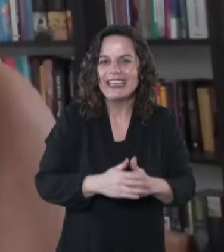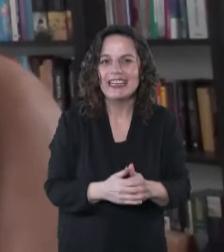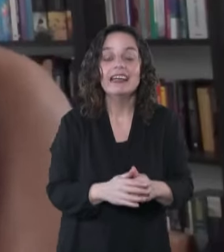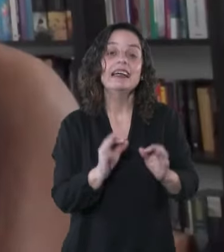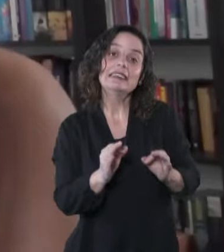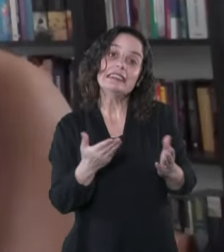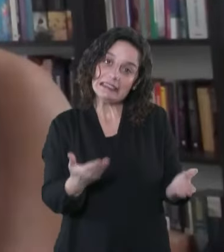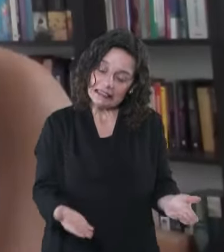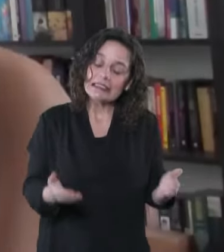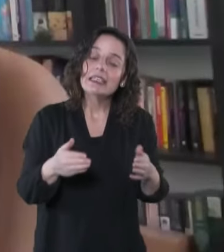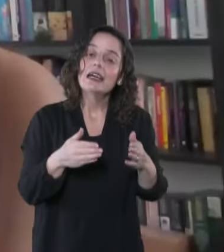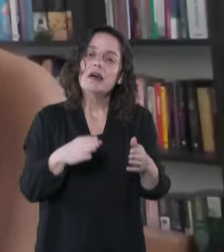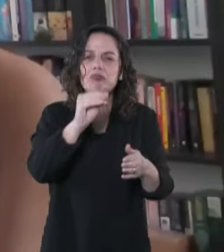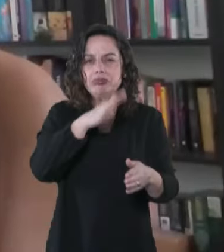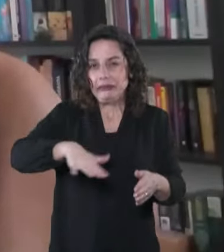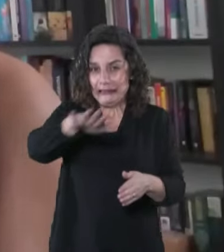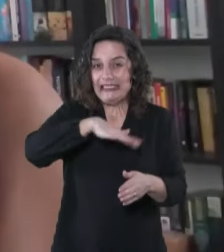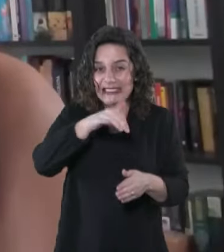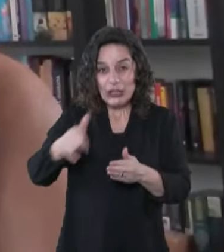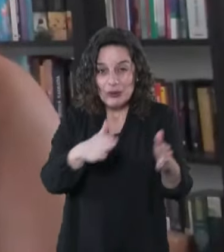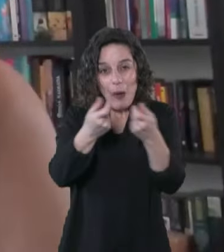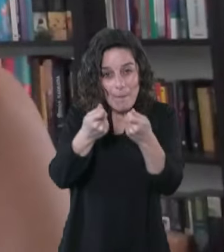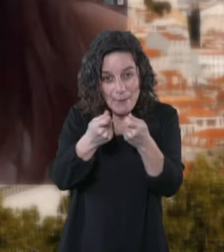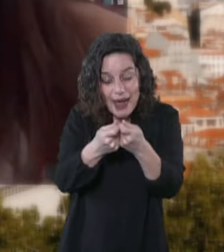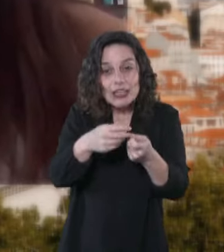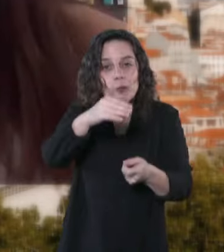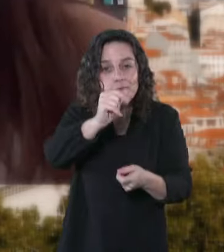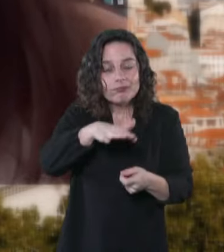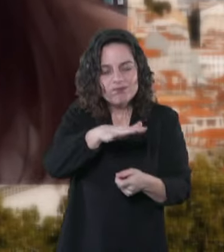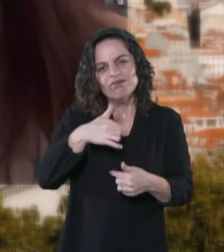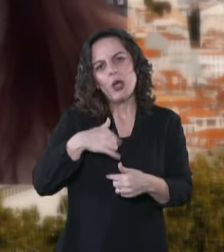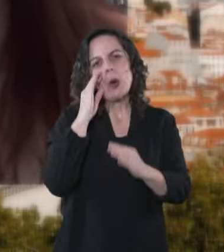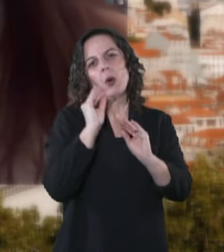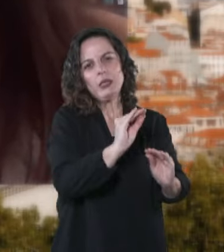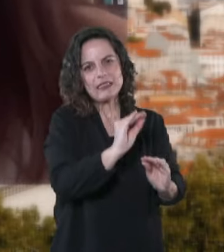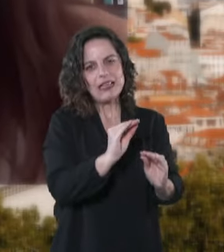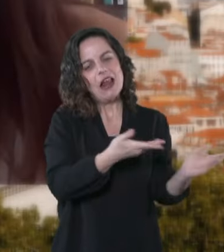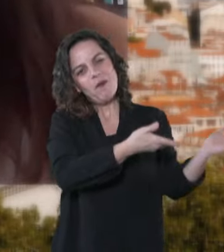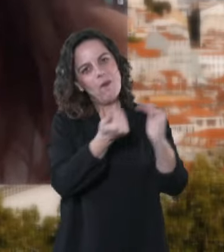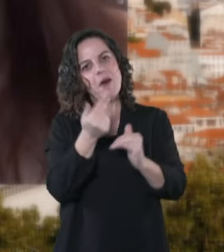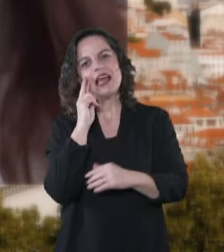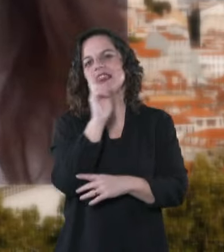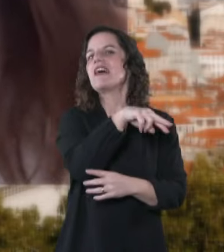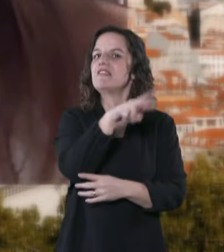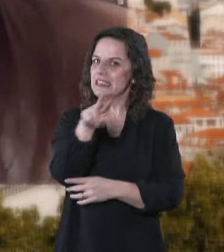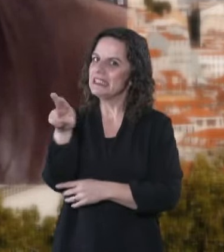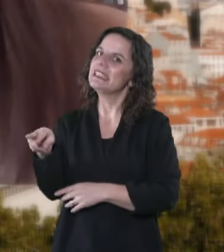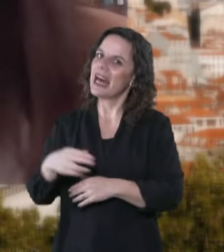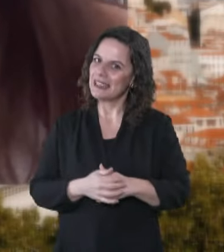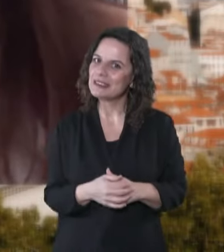portanto, o South Bank seria, certeza absoluta, um sítio que eu aconselharia os visitantes a visitar,